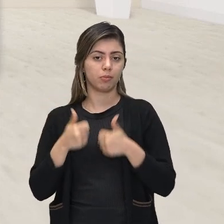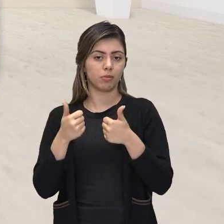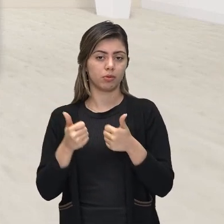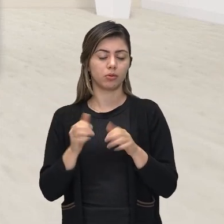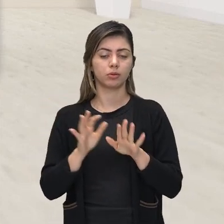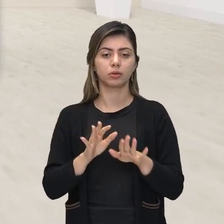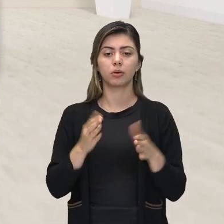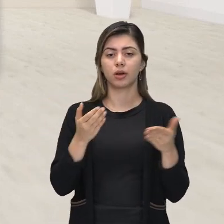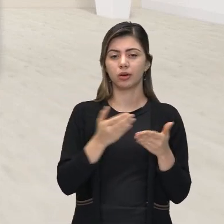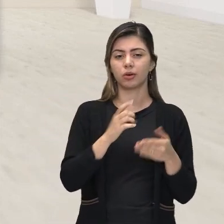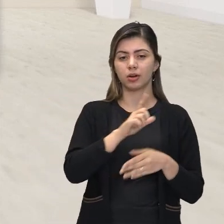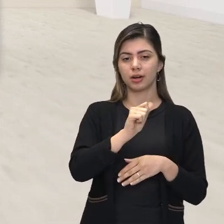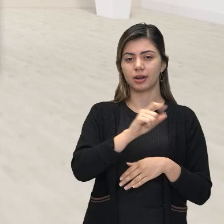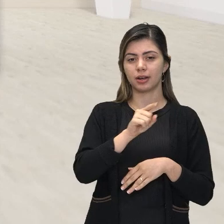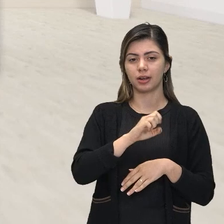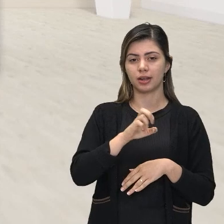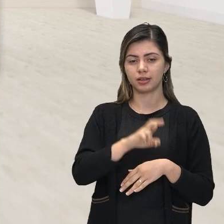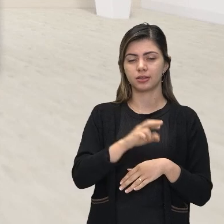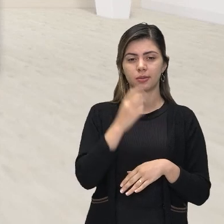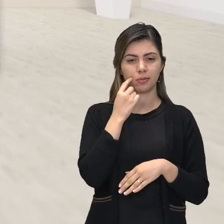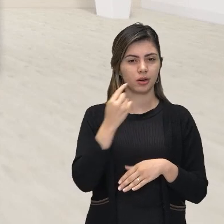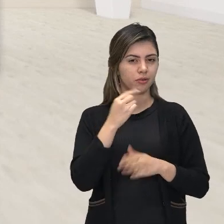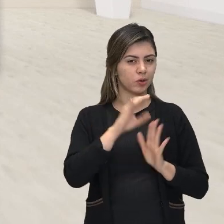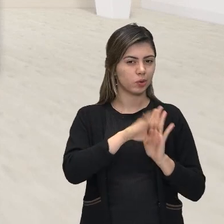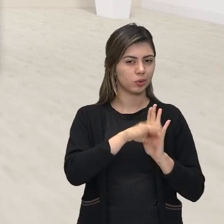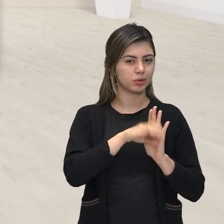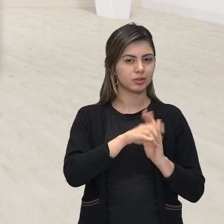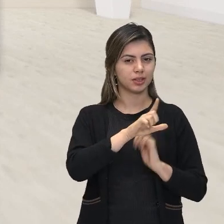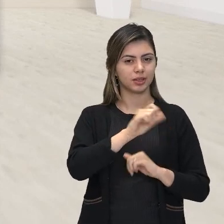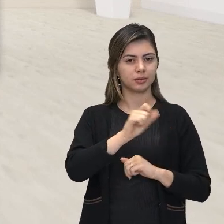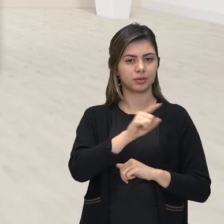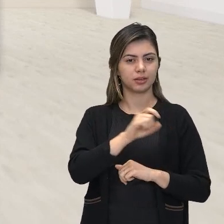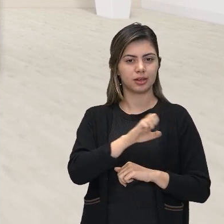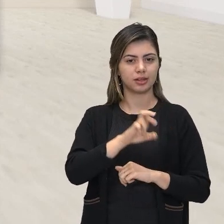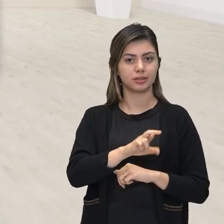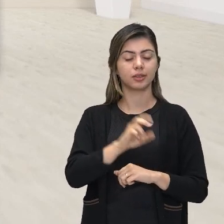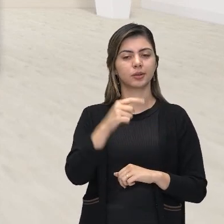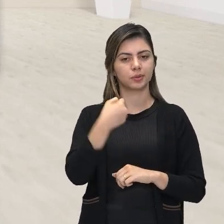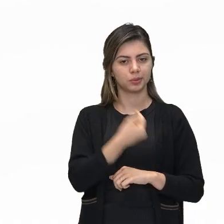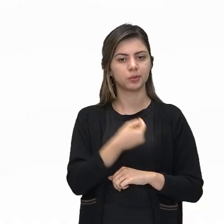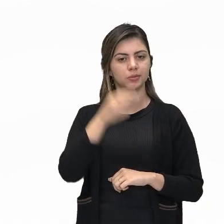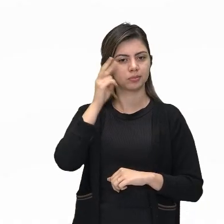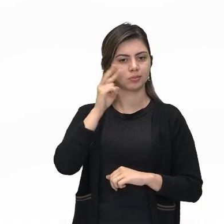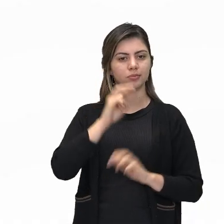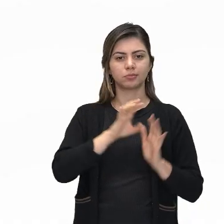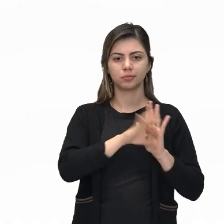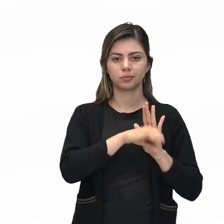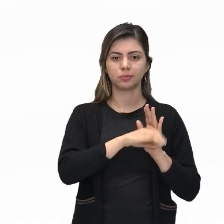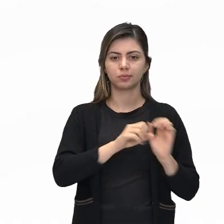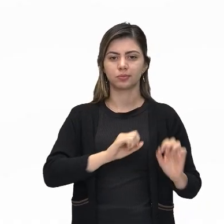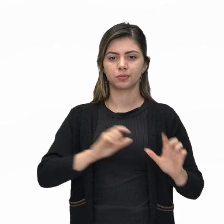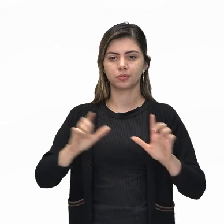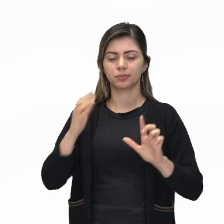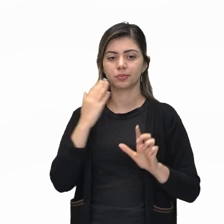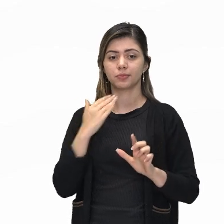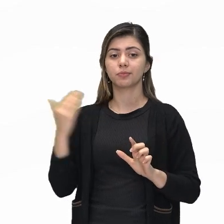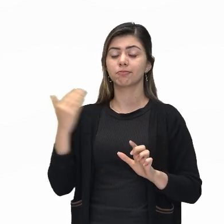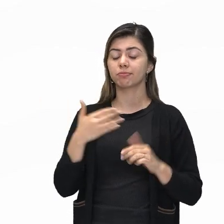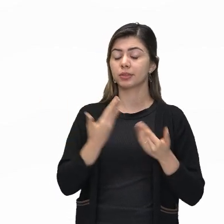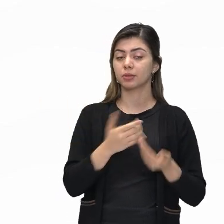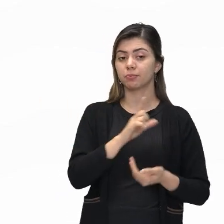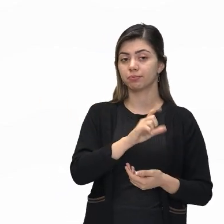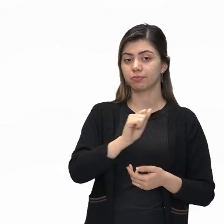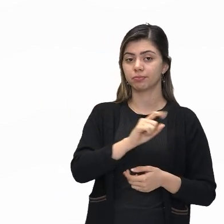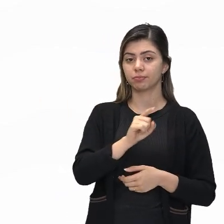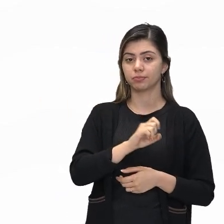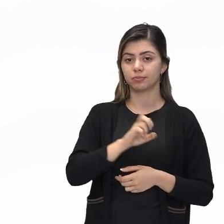o lazer, vamos ver qual é a definição de lazer, relembrar essa definição. Então, na cartela aí para vocês, o lazer ele